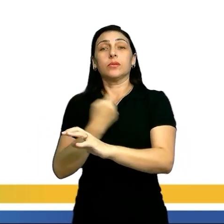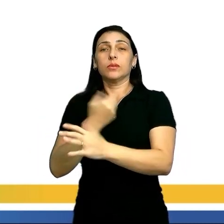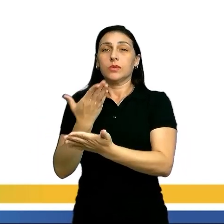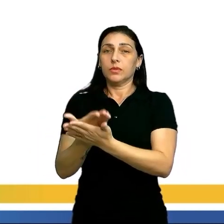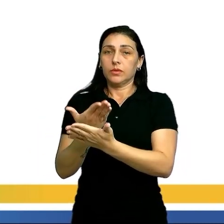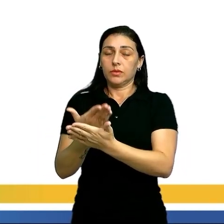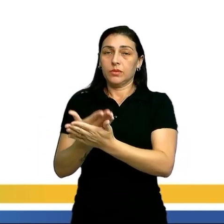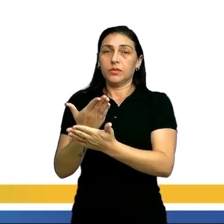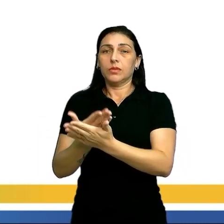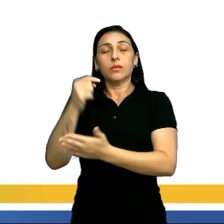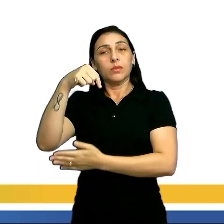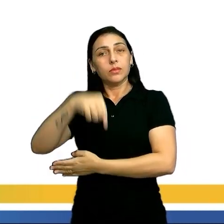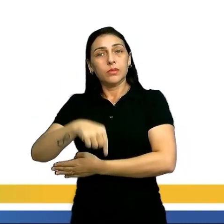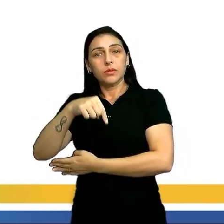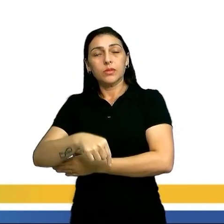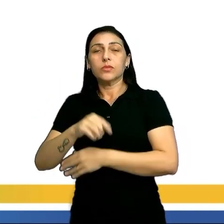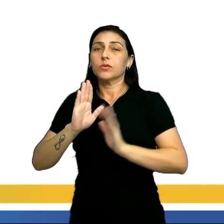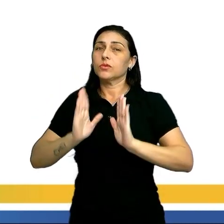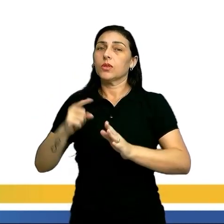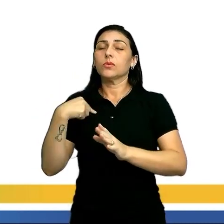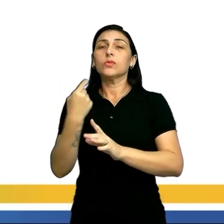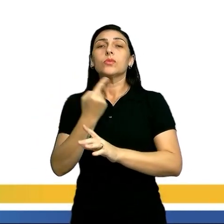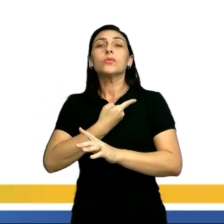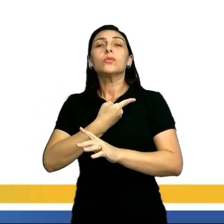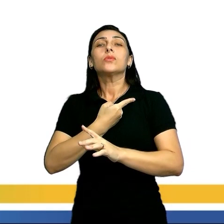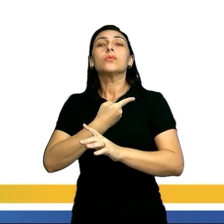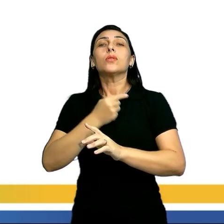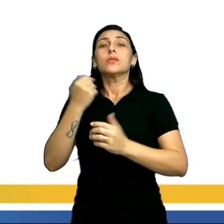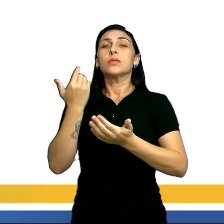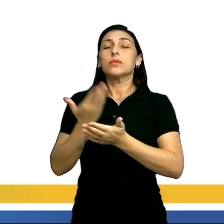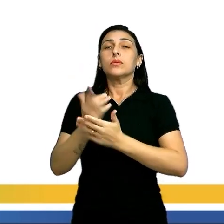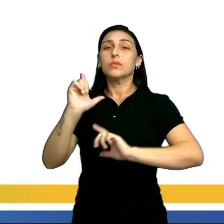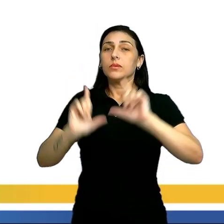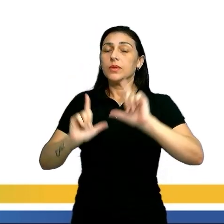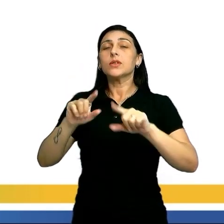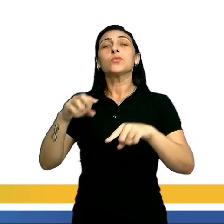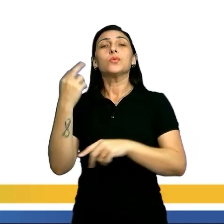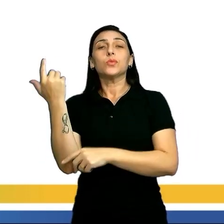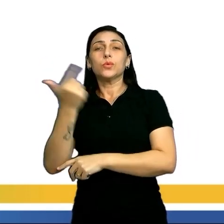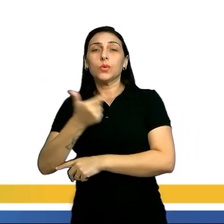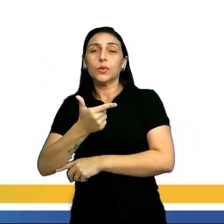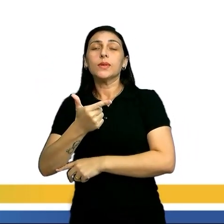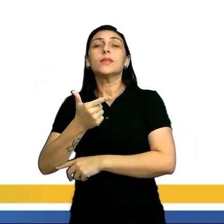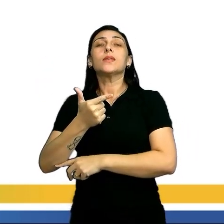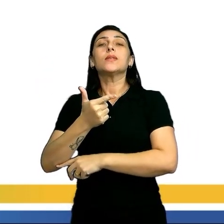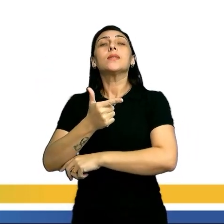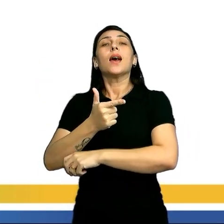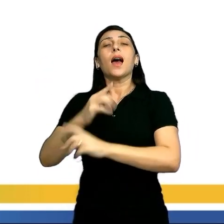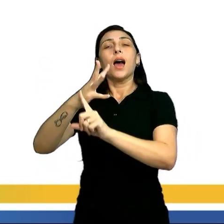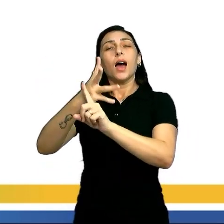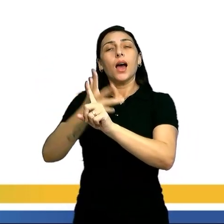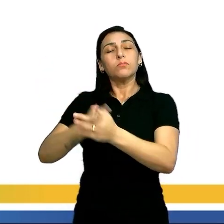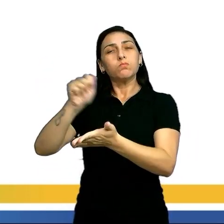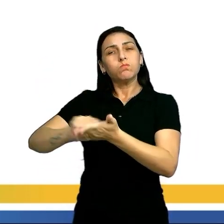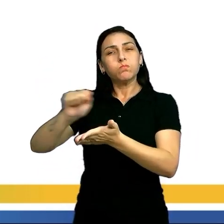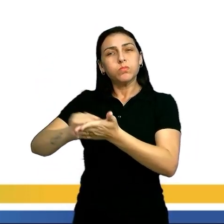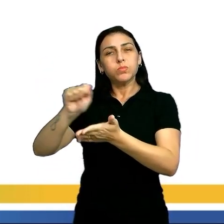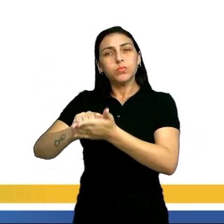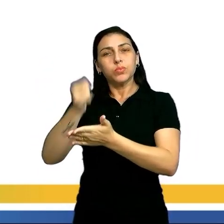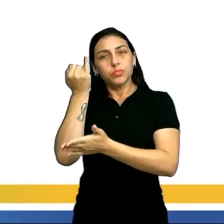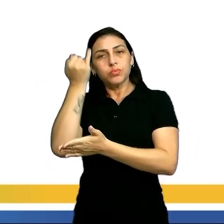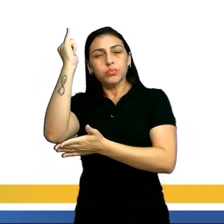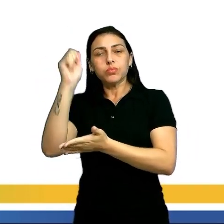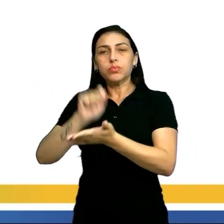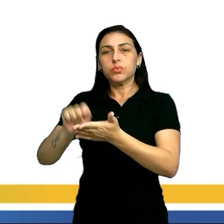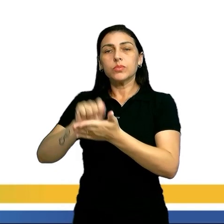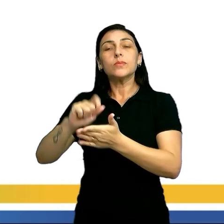aulas aqui do nosso programa. E dois, eu tenho a arte antiga, a escrita. A partir da invenção da escrita,